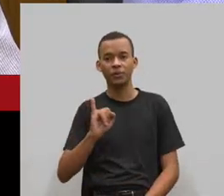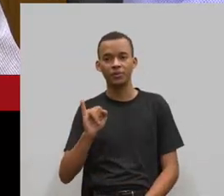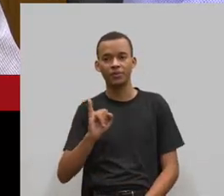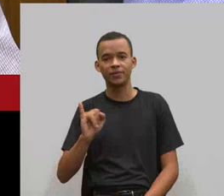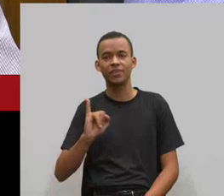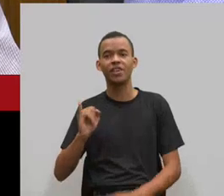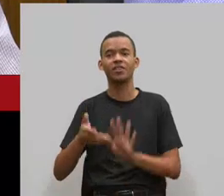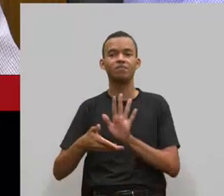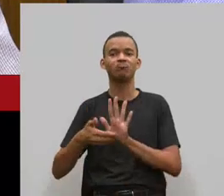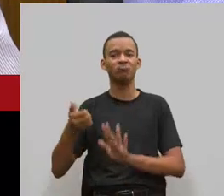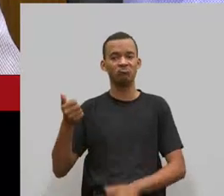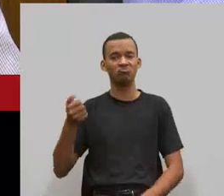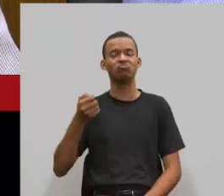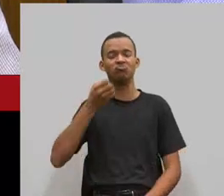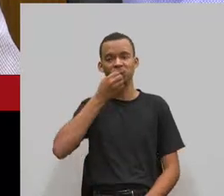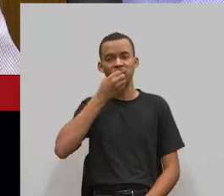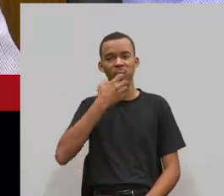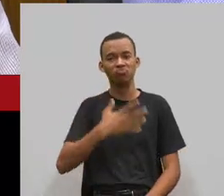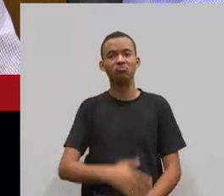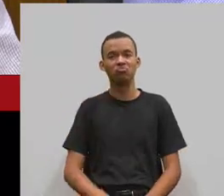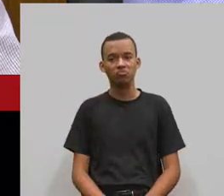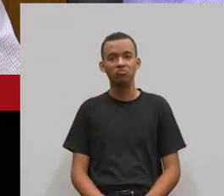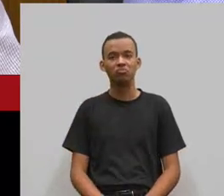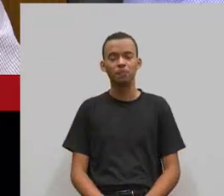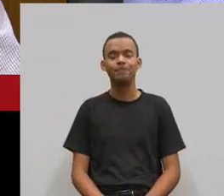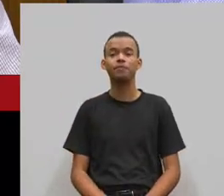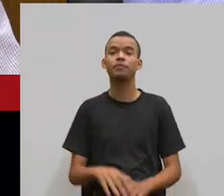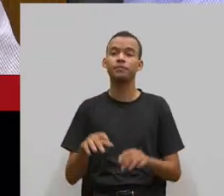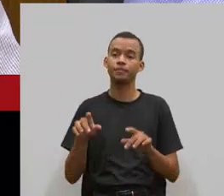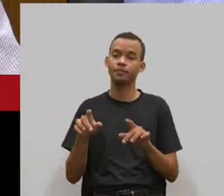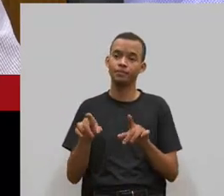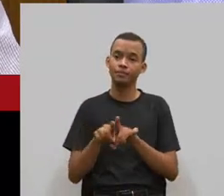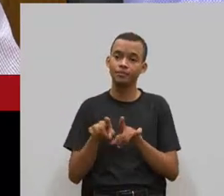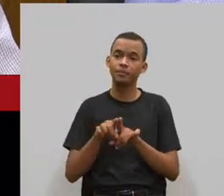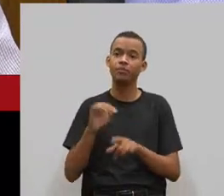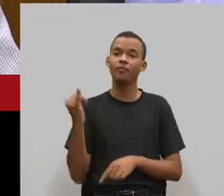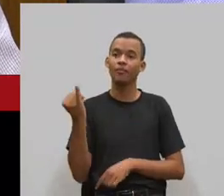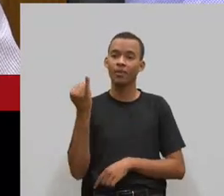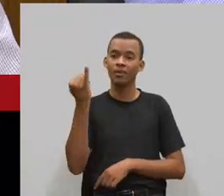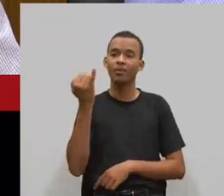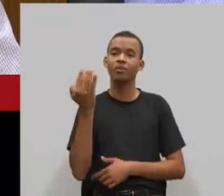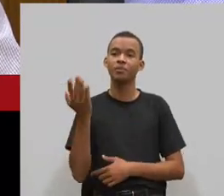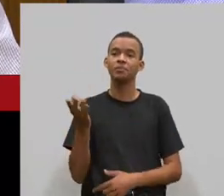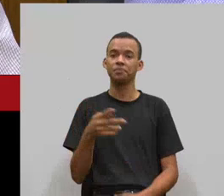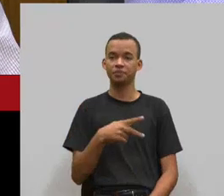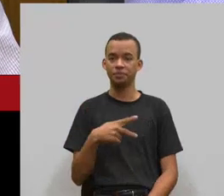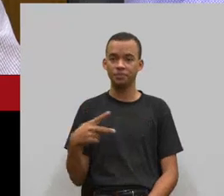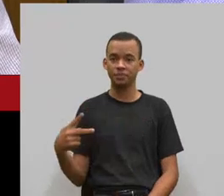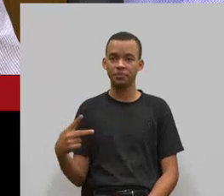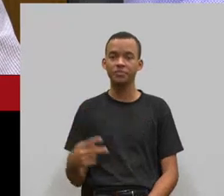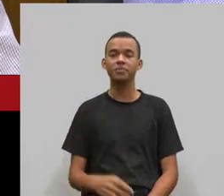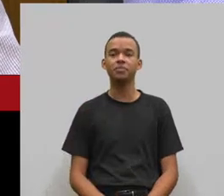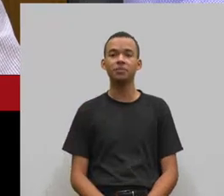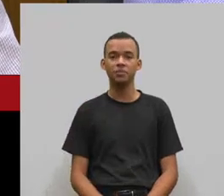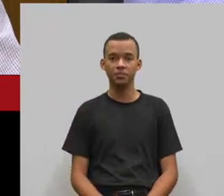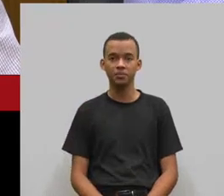E também é muito importante Dr Maurício Deputado